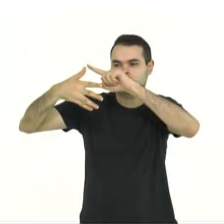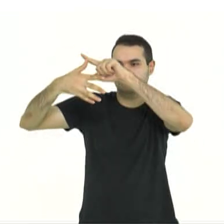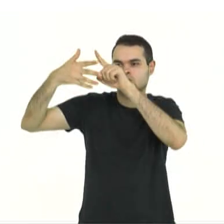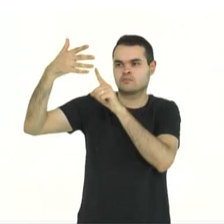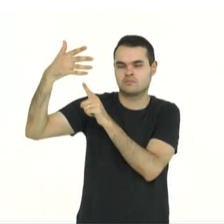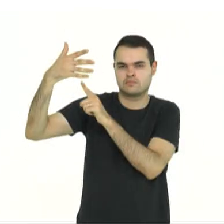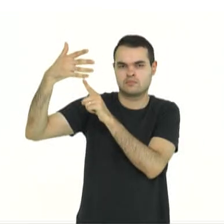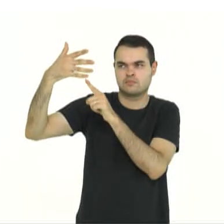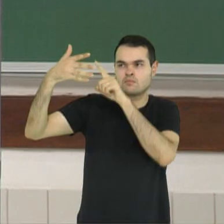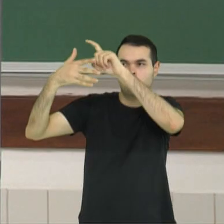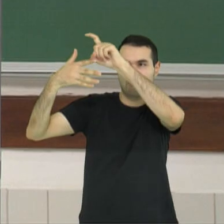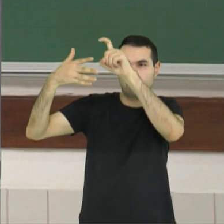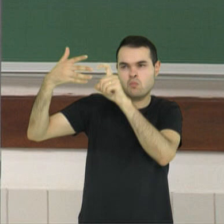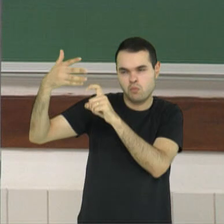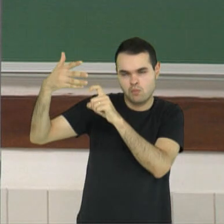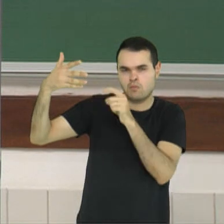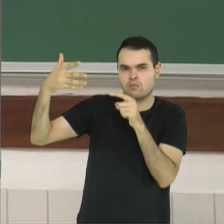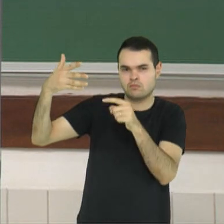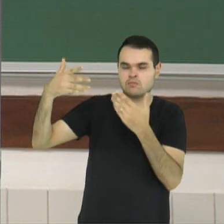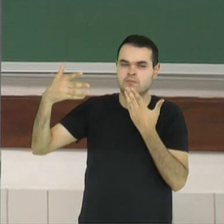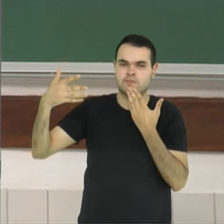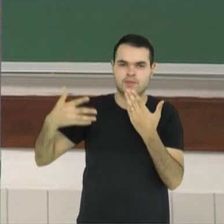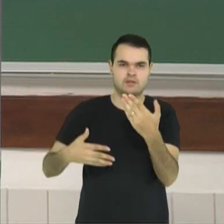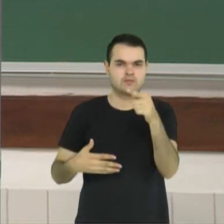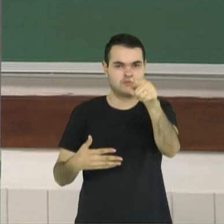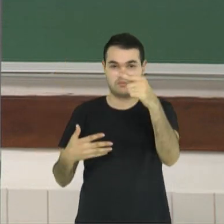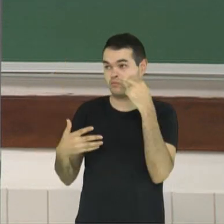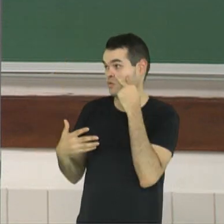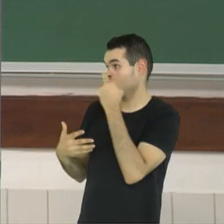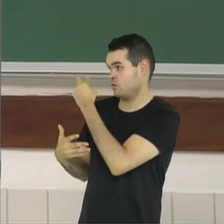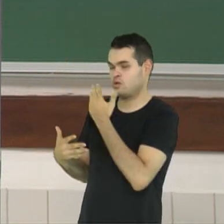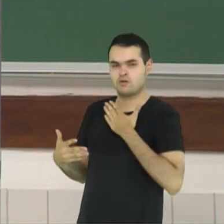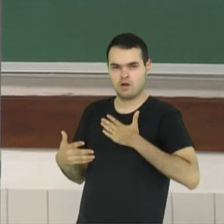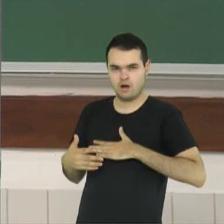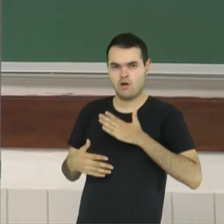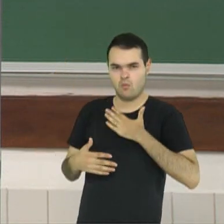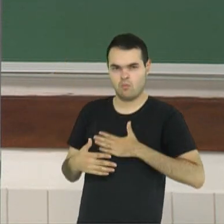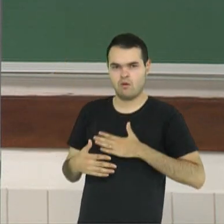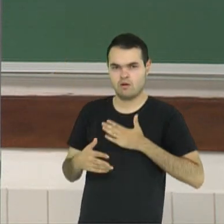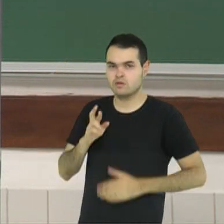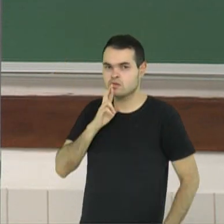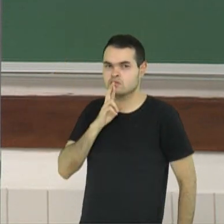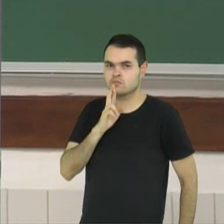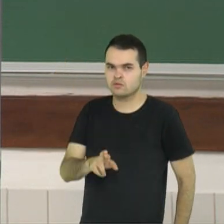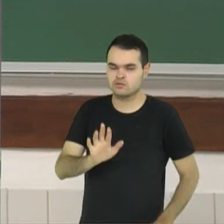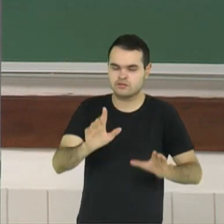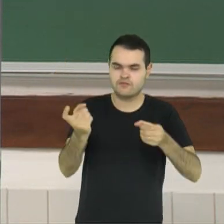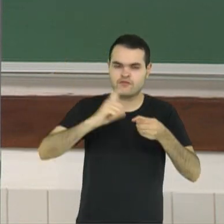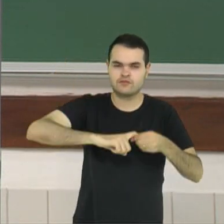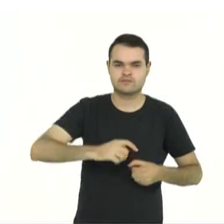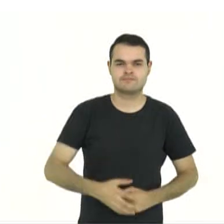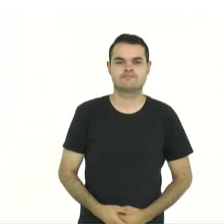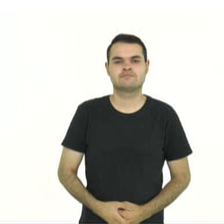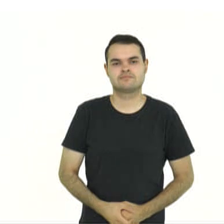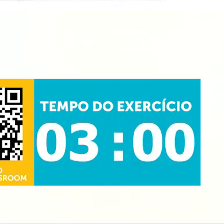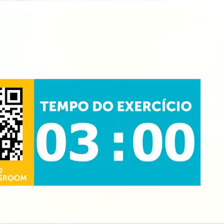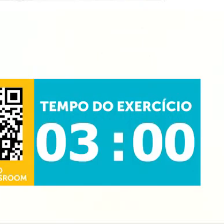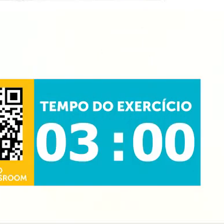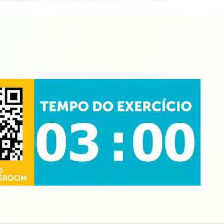Tem cinco hipóteses aqui. Eu peço para vocês olharem com calma, respondam e já retornamos.